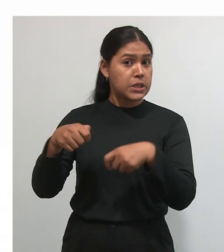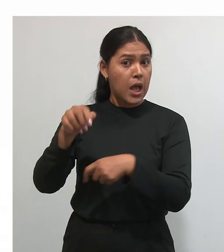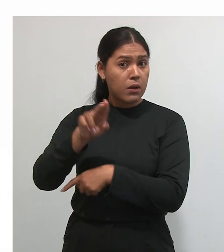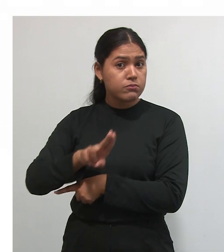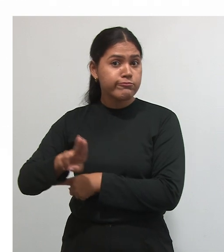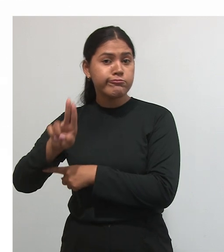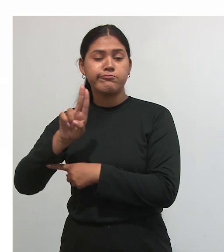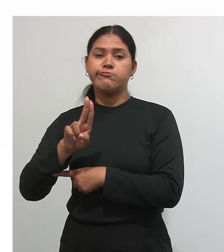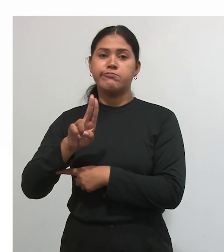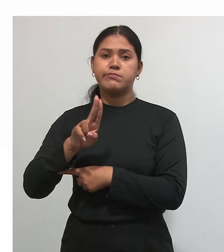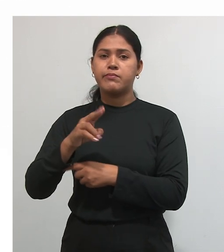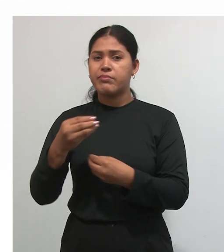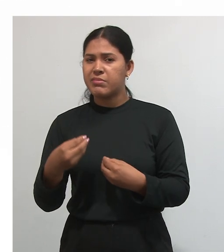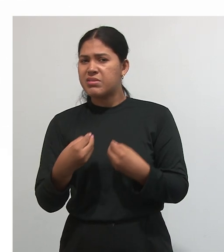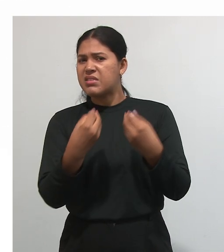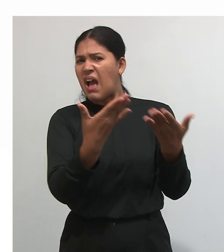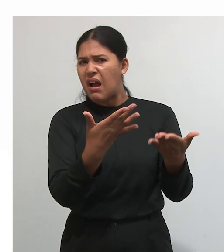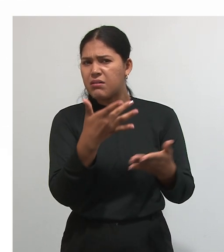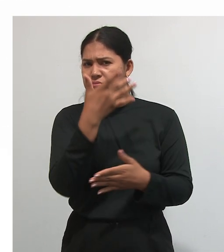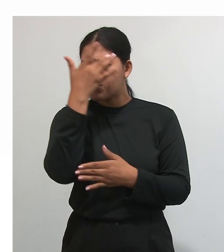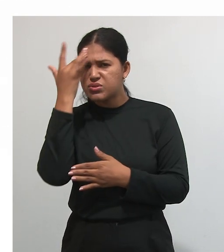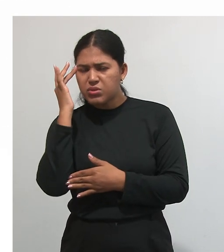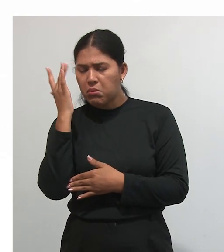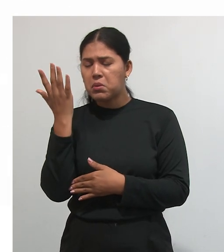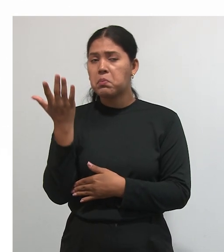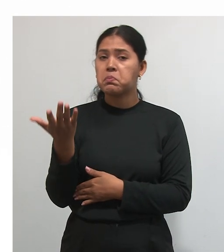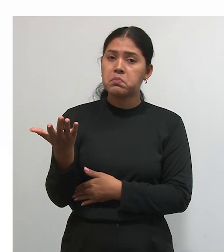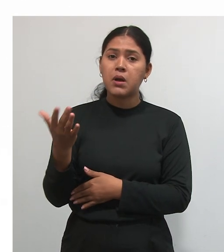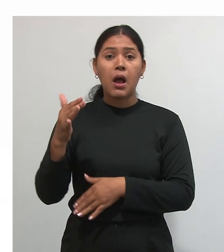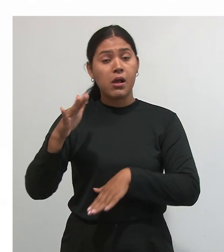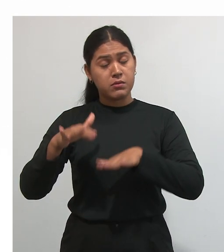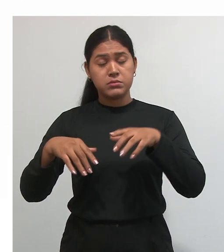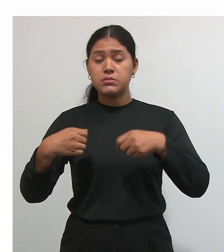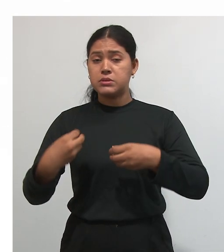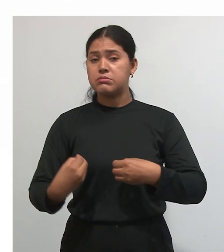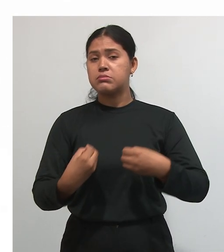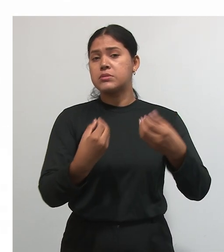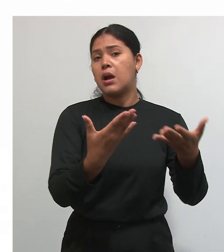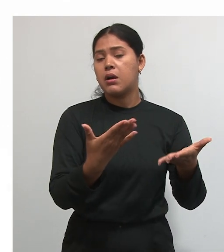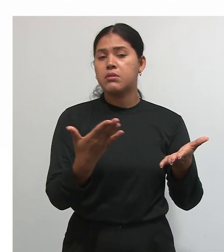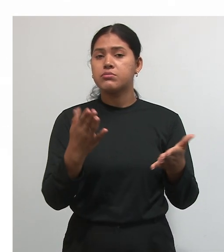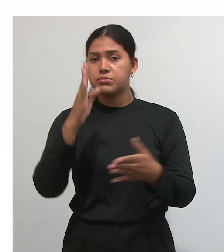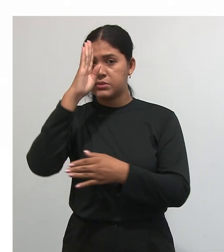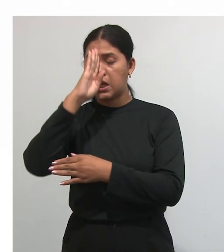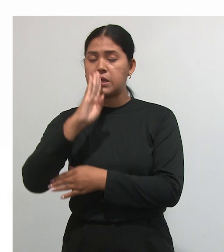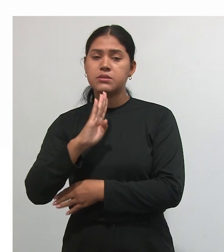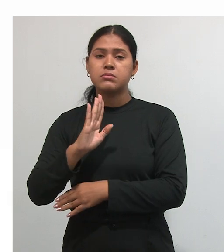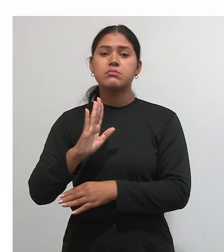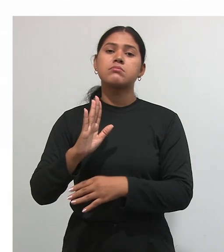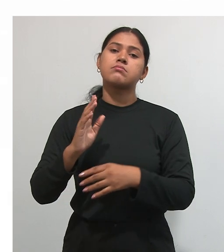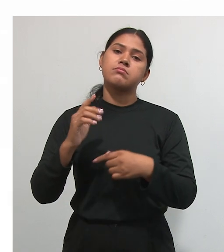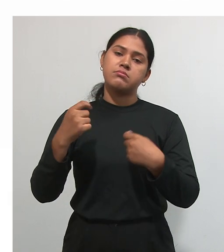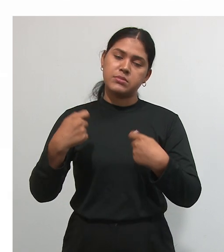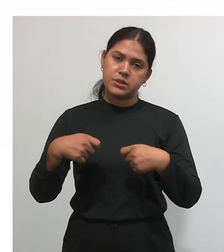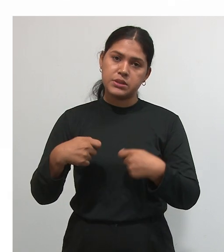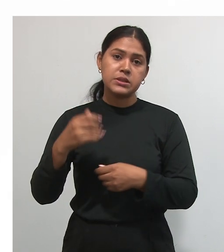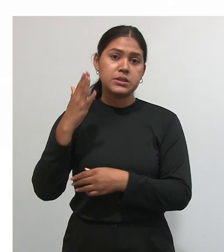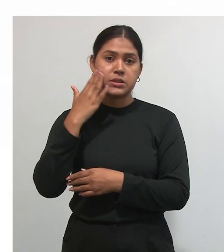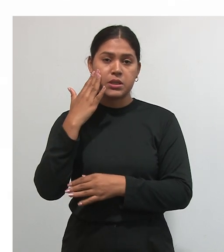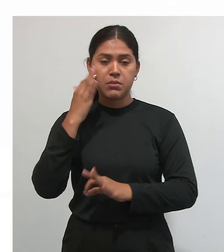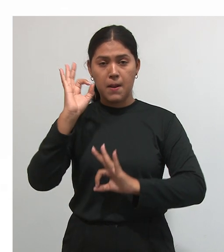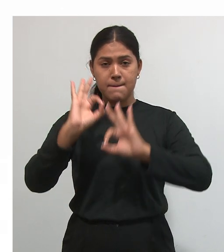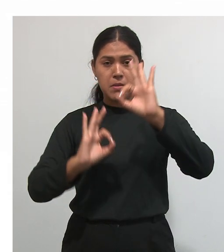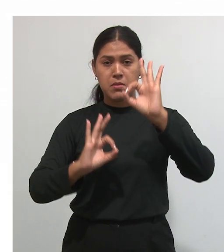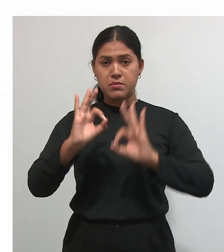por exemplo, às vezes doar, né? Dependendo dos materiais. Então, é feita essa análise